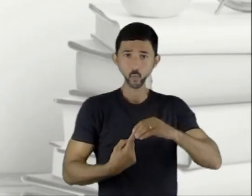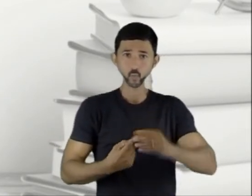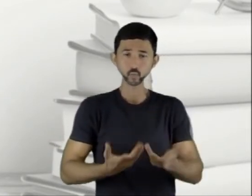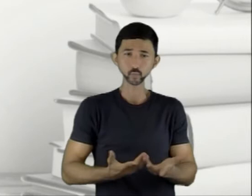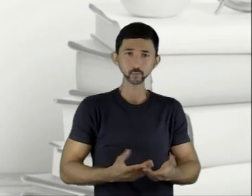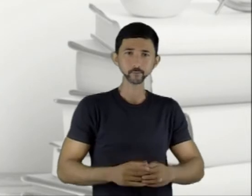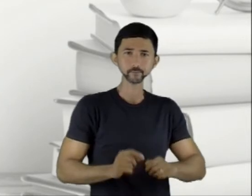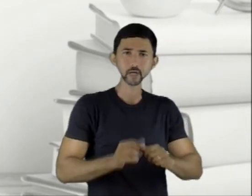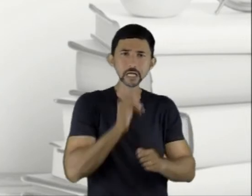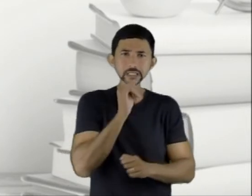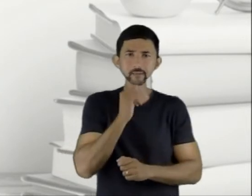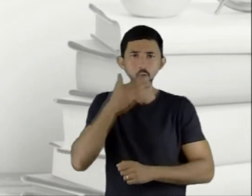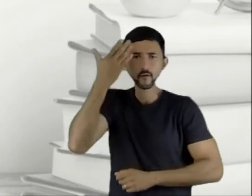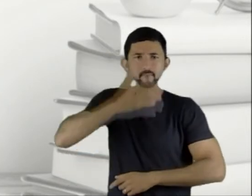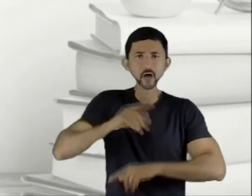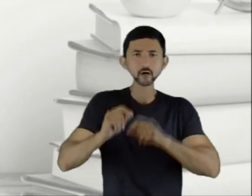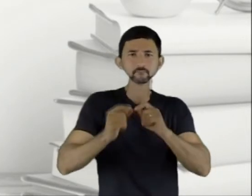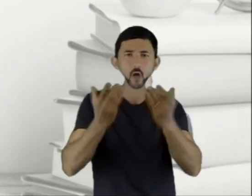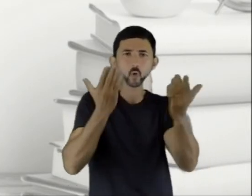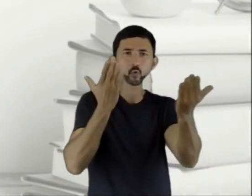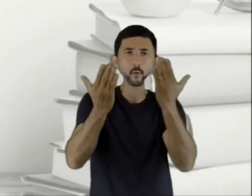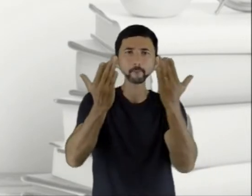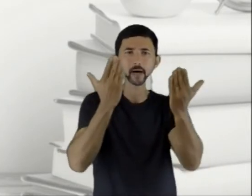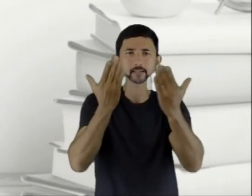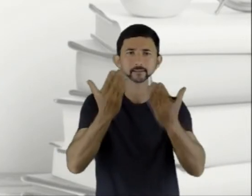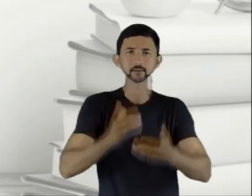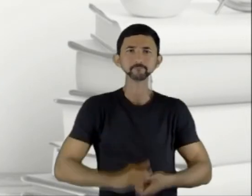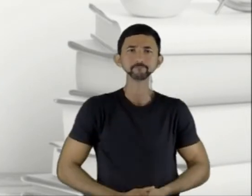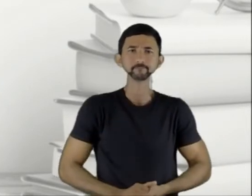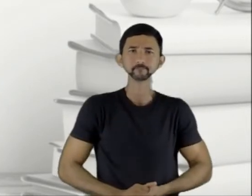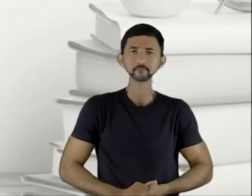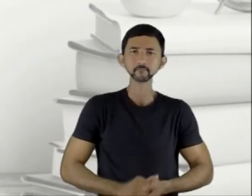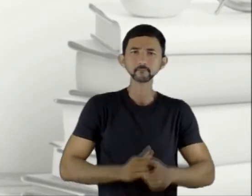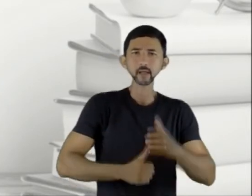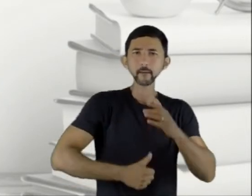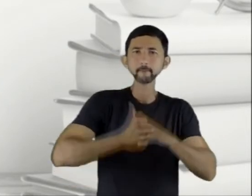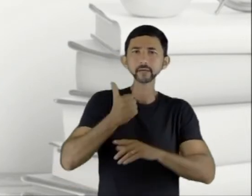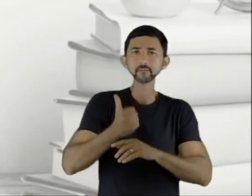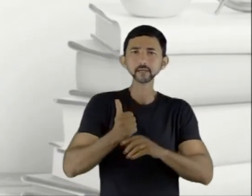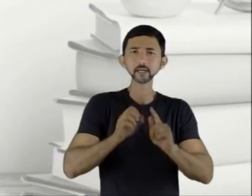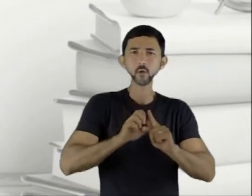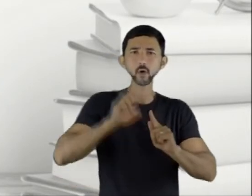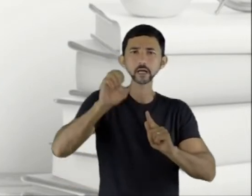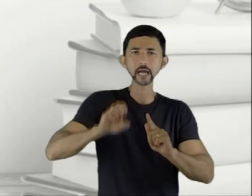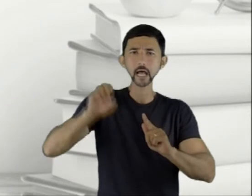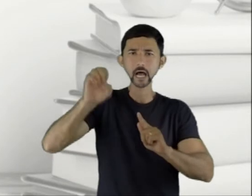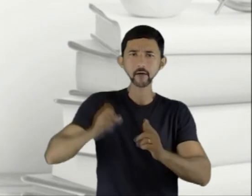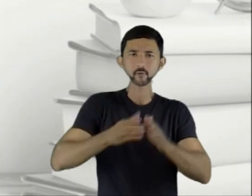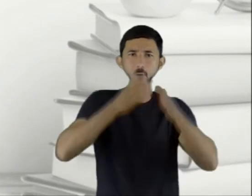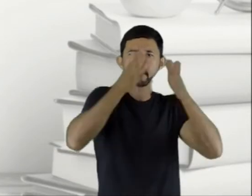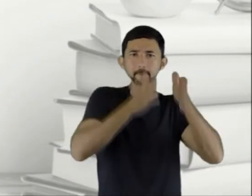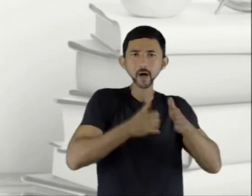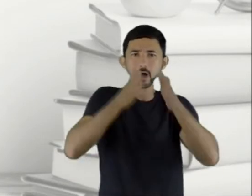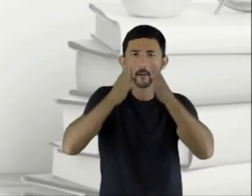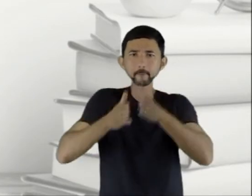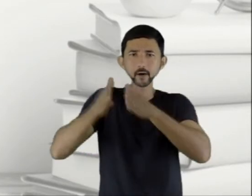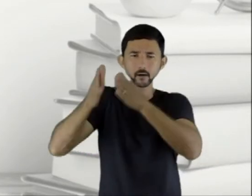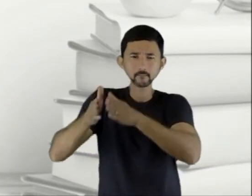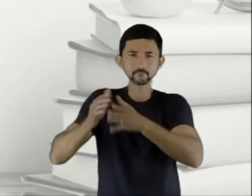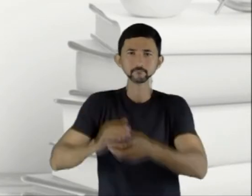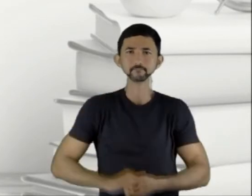vai verificar uma comparação agora. Primeiro, através do gráfico de barras, que também é chamado de gráfico de